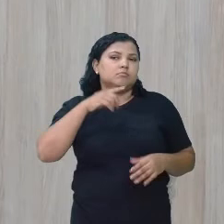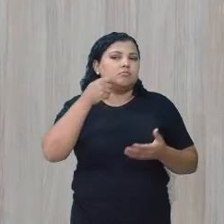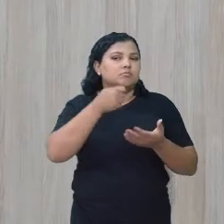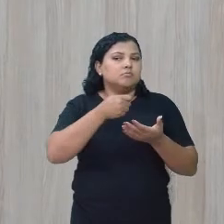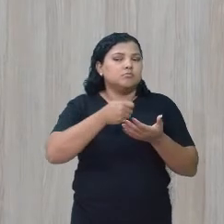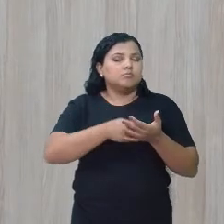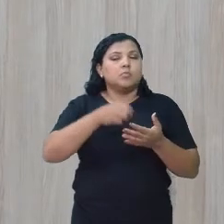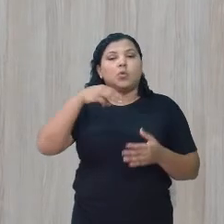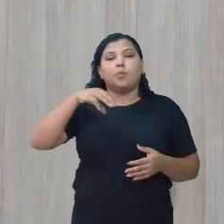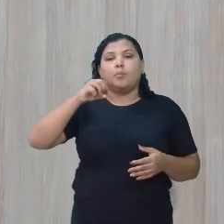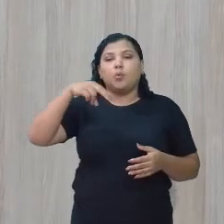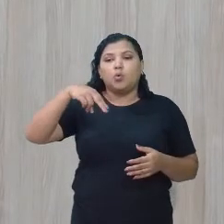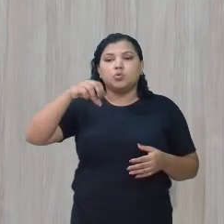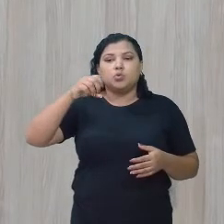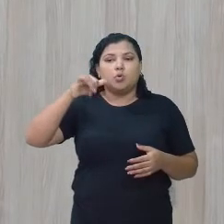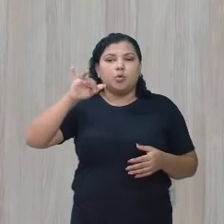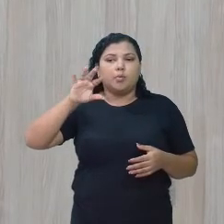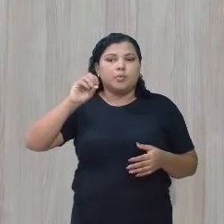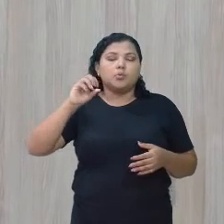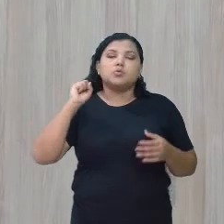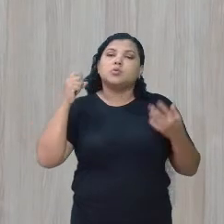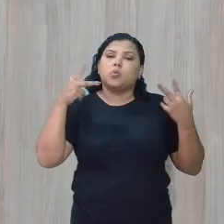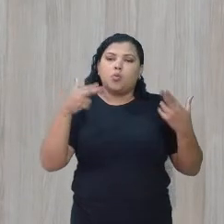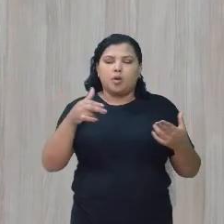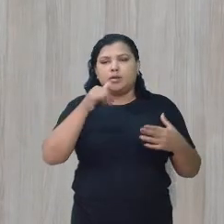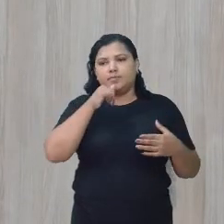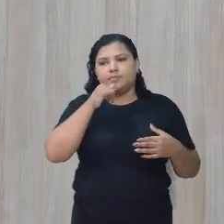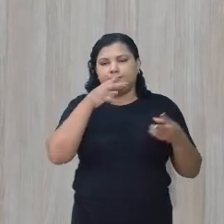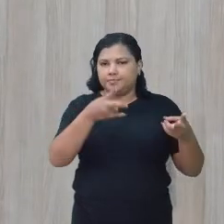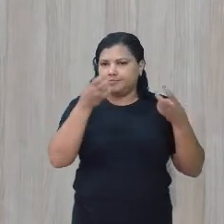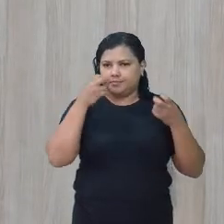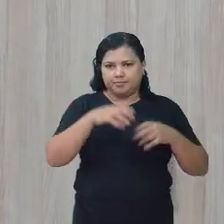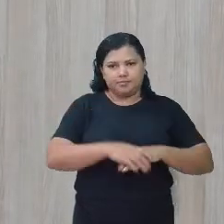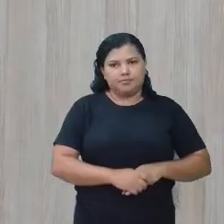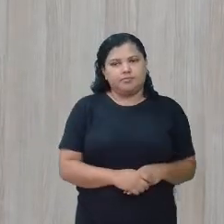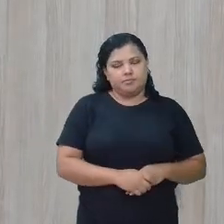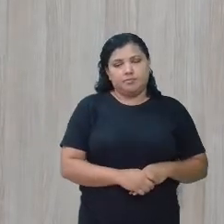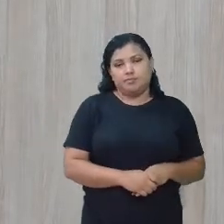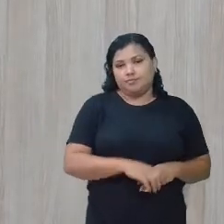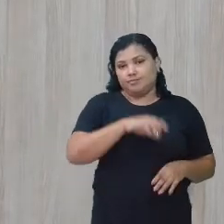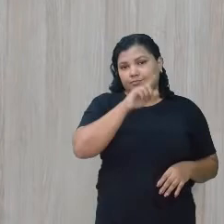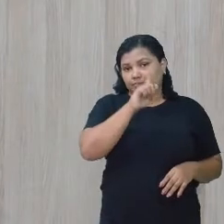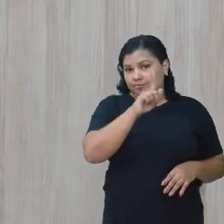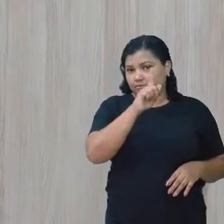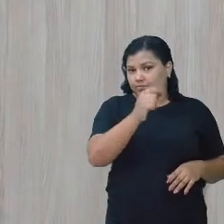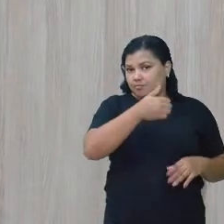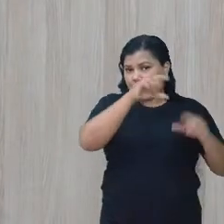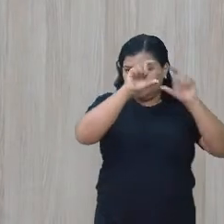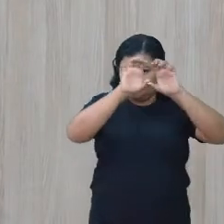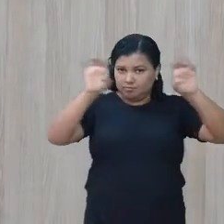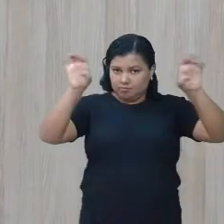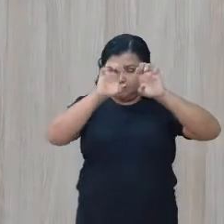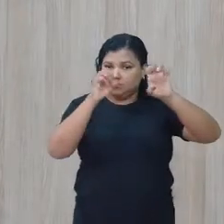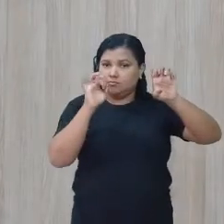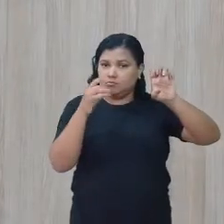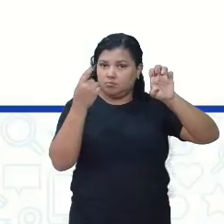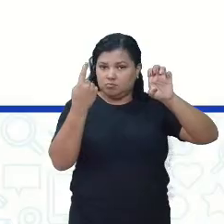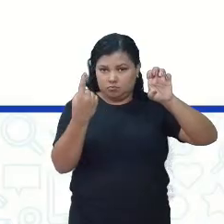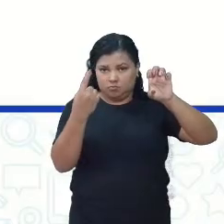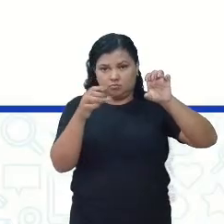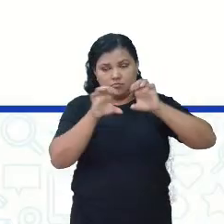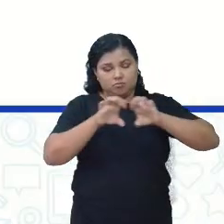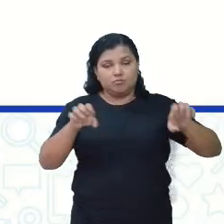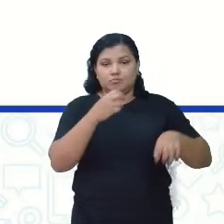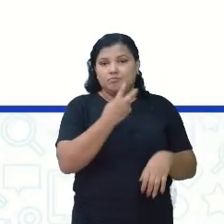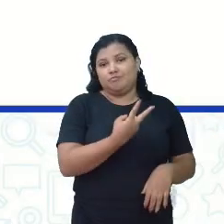os monômios simétricos, tá bom? Pode notar aí, ó, que o G lá de cima só tem 1 e o